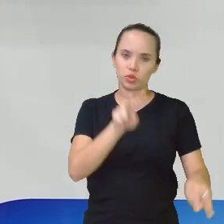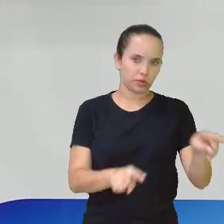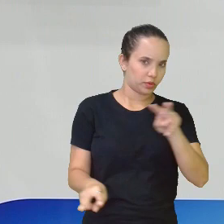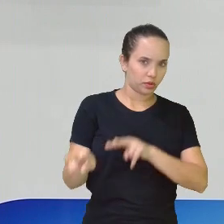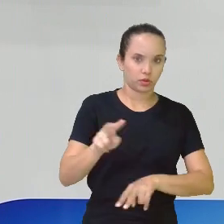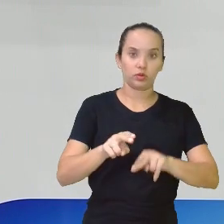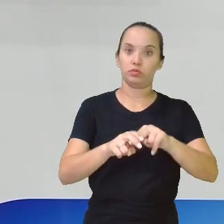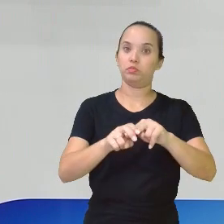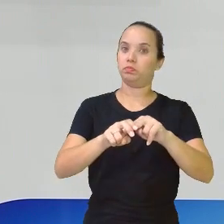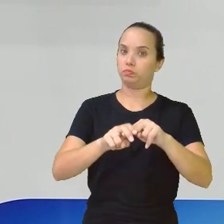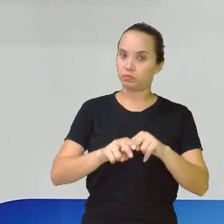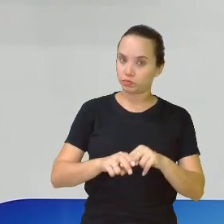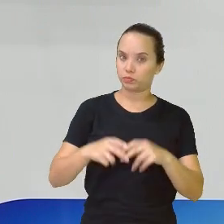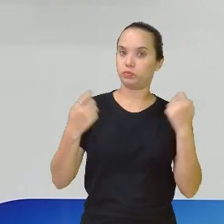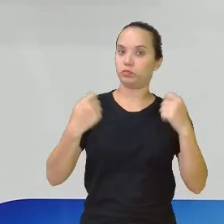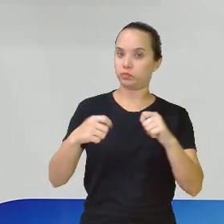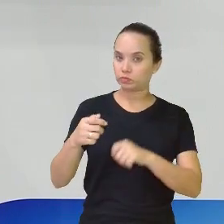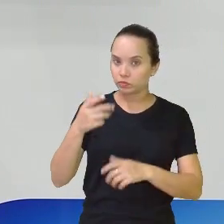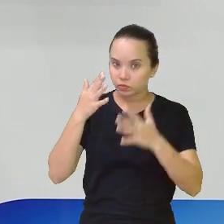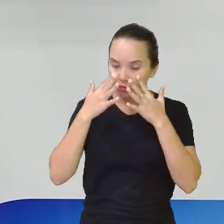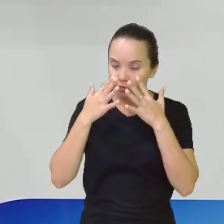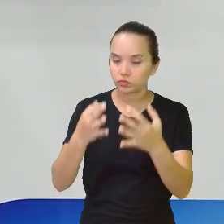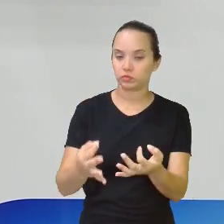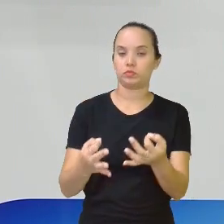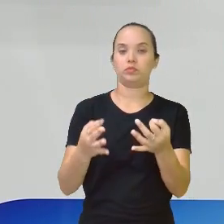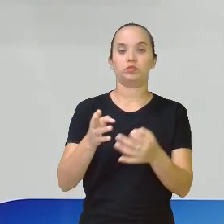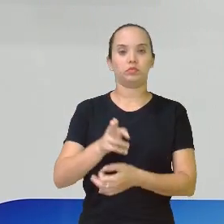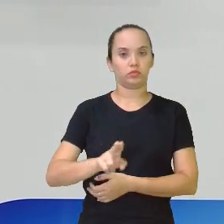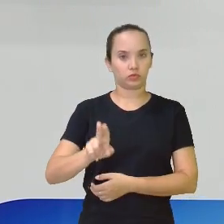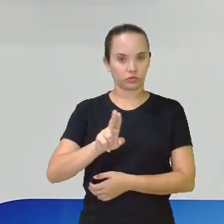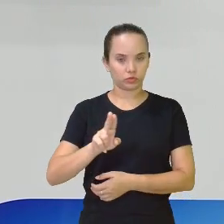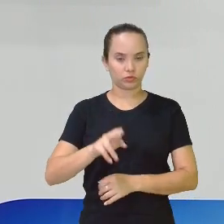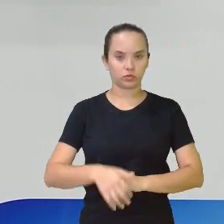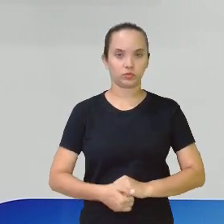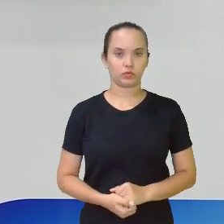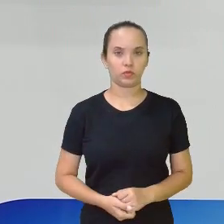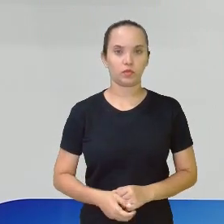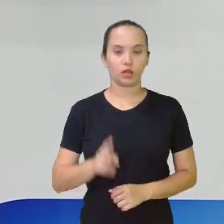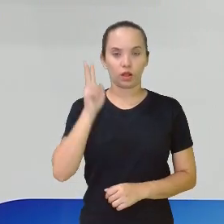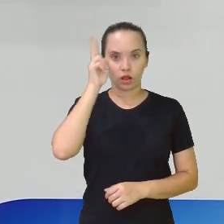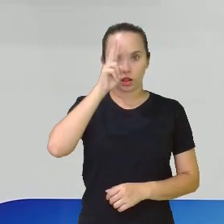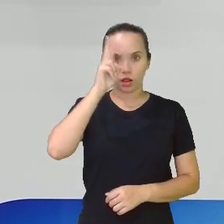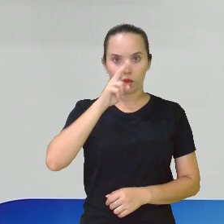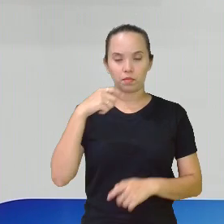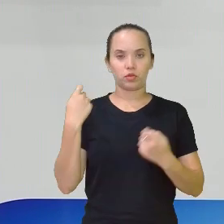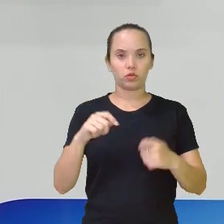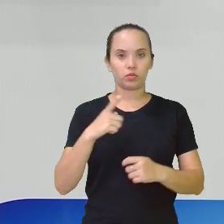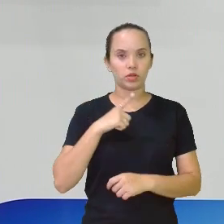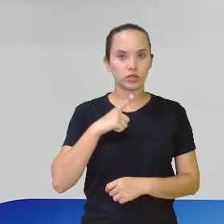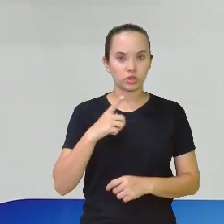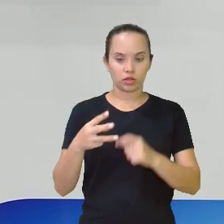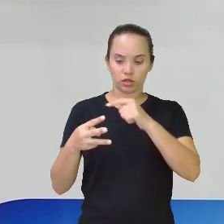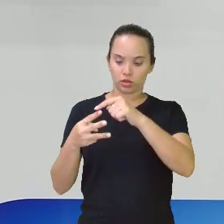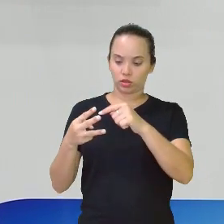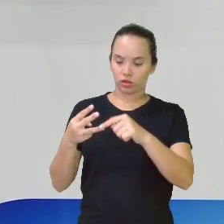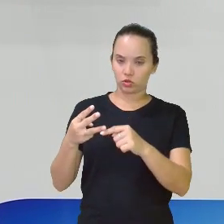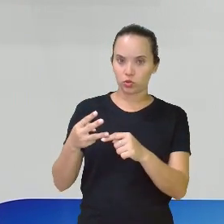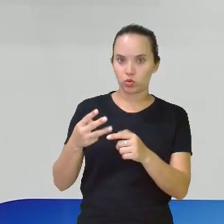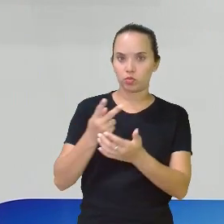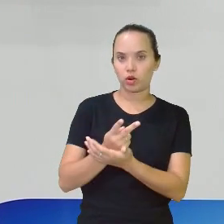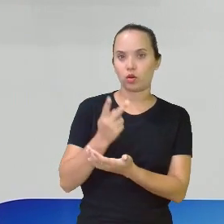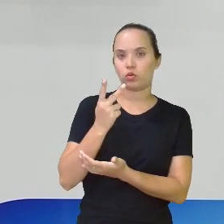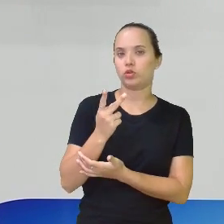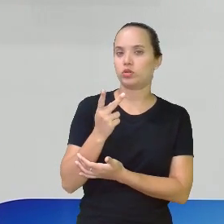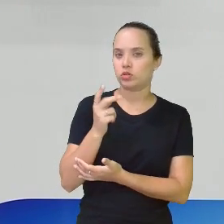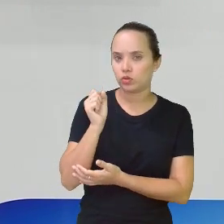preciso a gente ter bastante cuidado na utilização também. Lembra que a gente precisa de 3 elementos para que a combustão